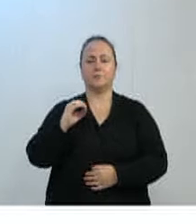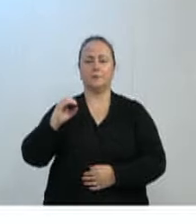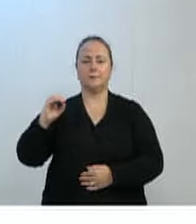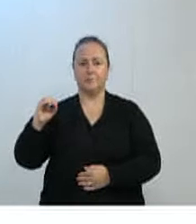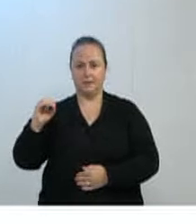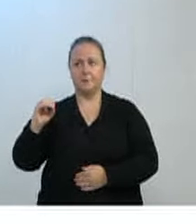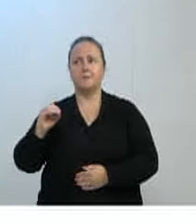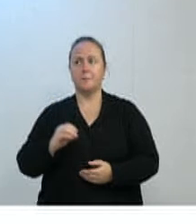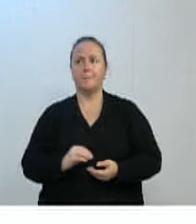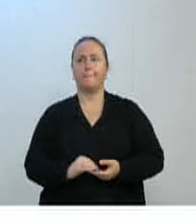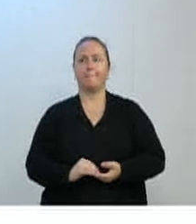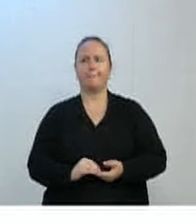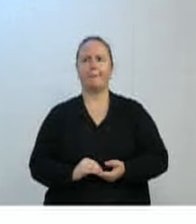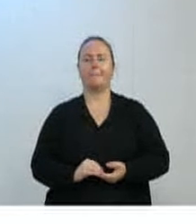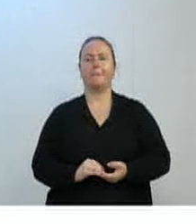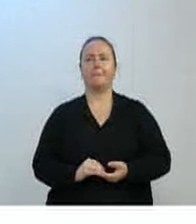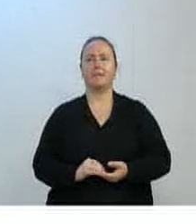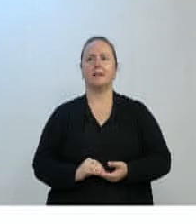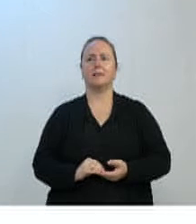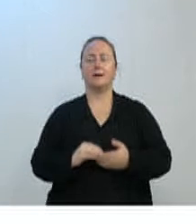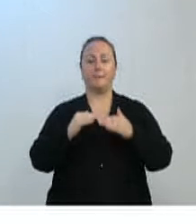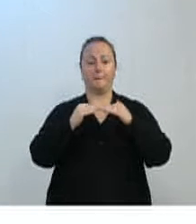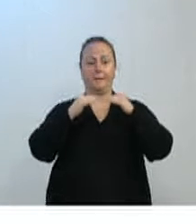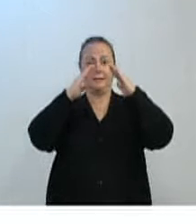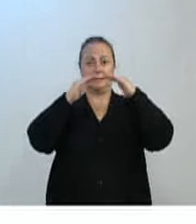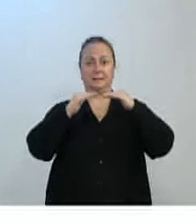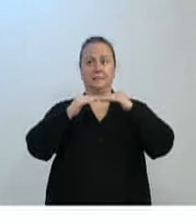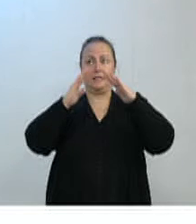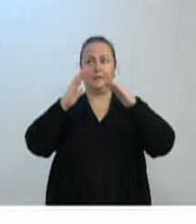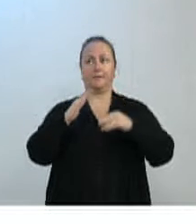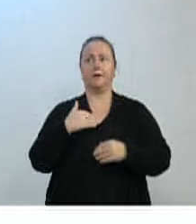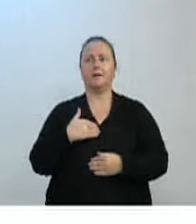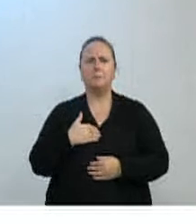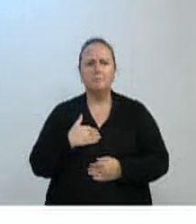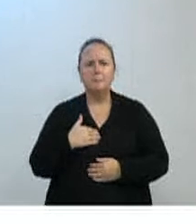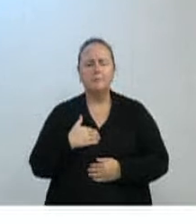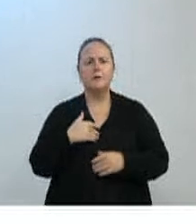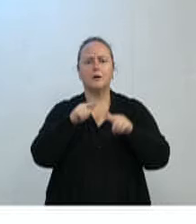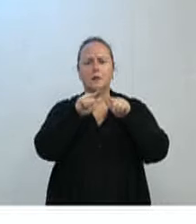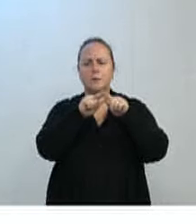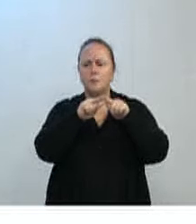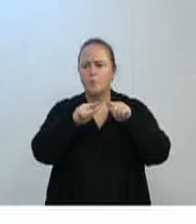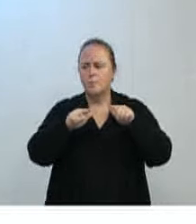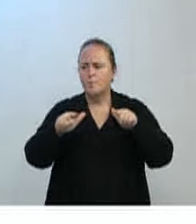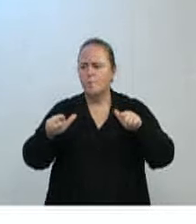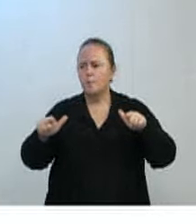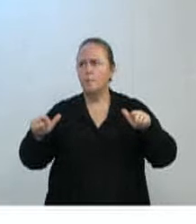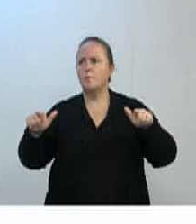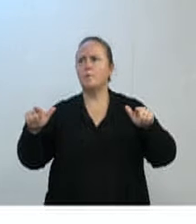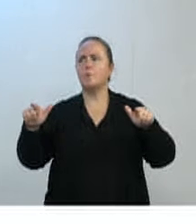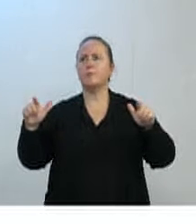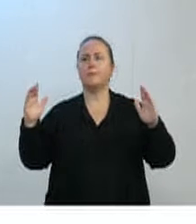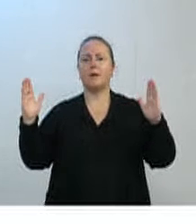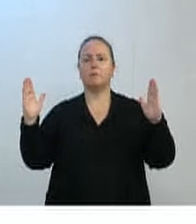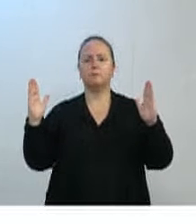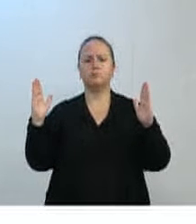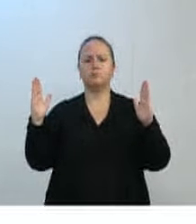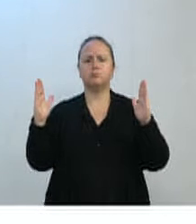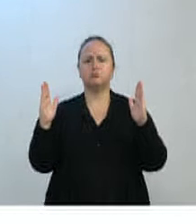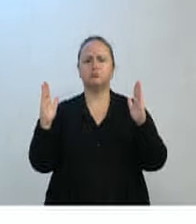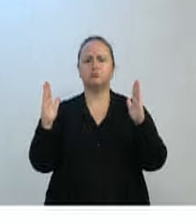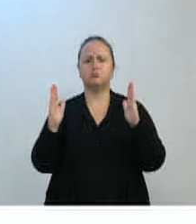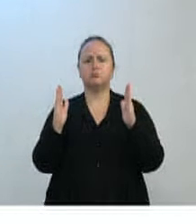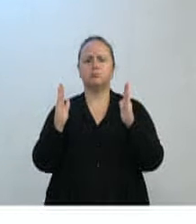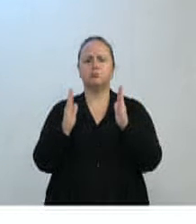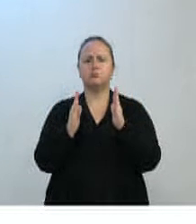naquela parte ali superior direita, os senhores podem ver que existe um esvaziamento. Então, ao longo do tempo, o nosso